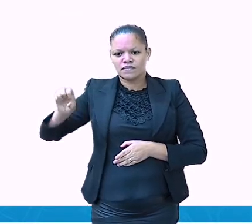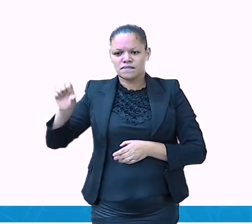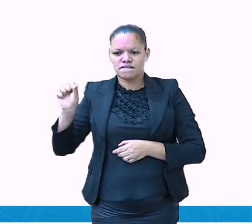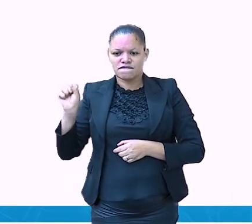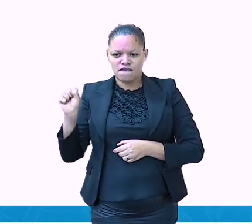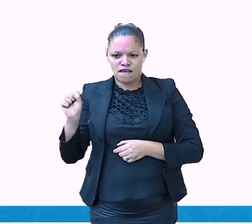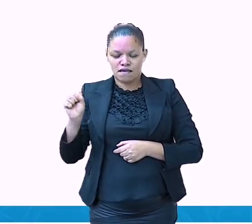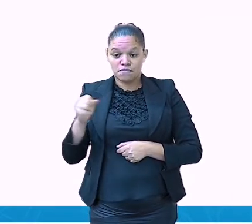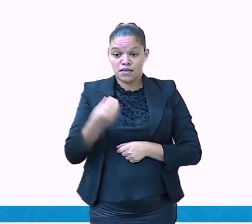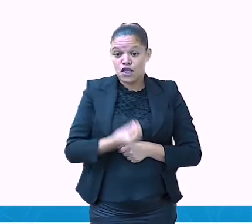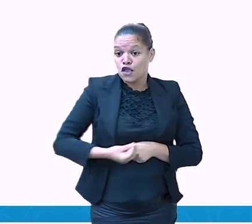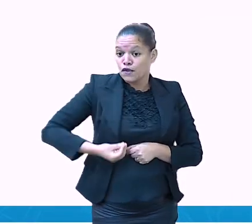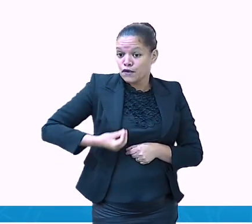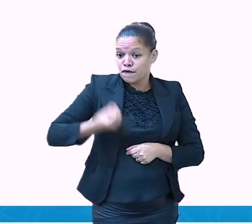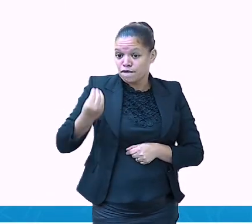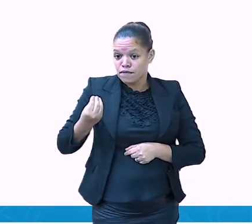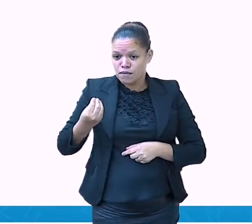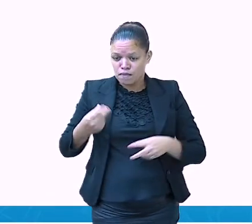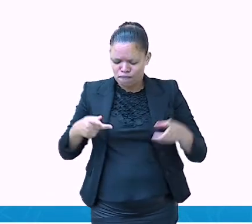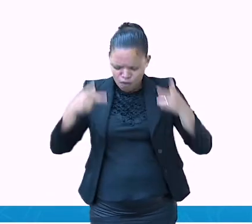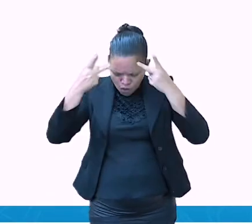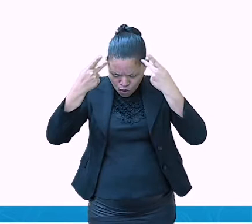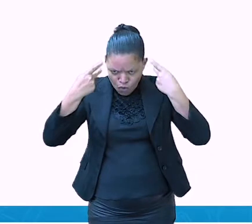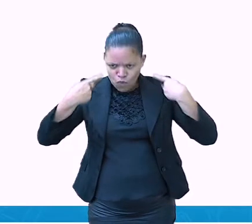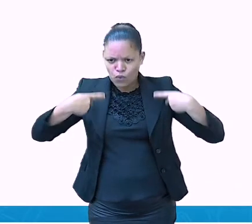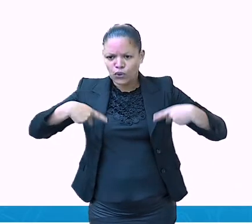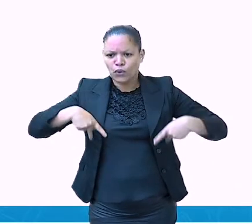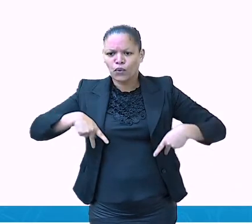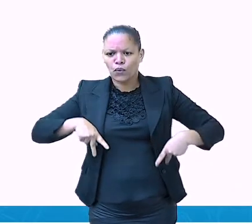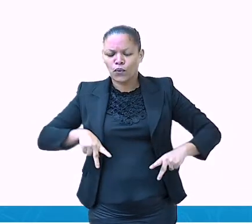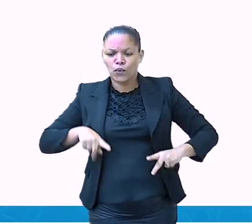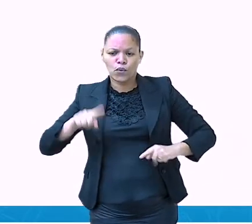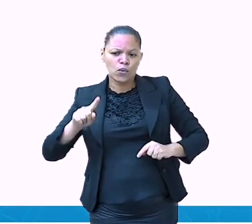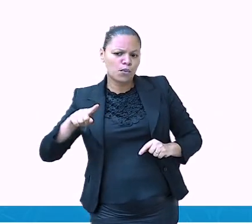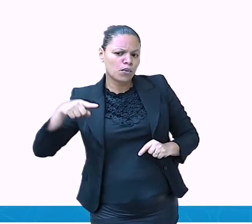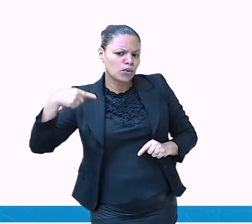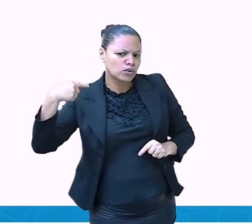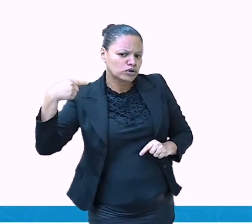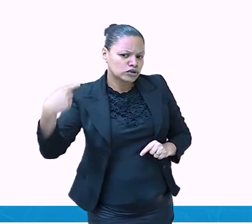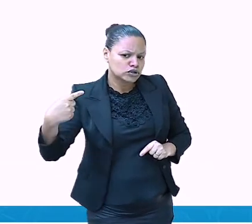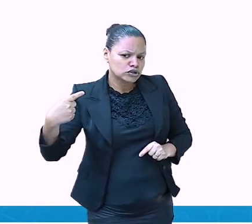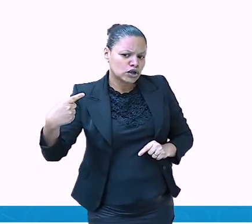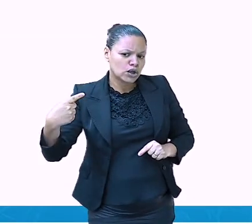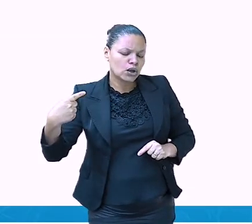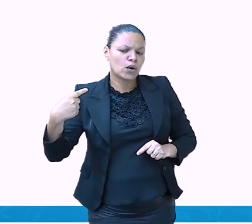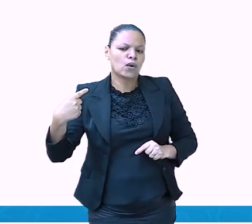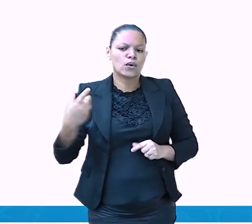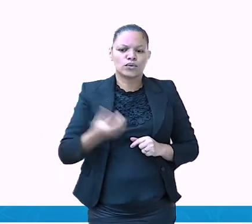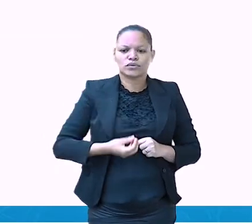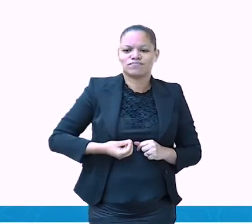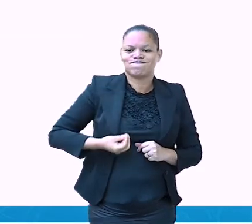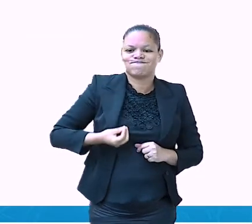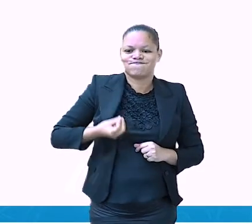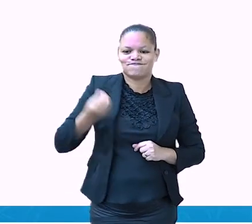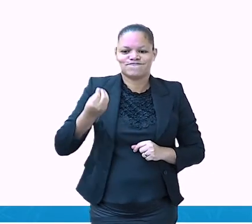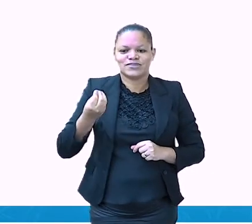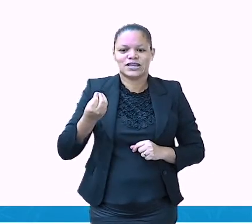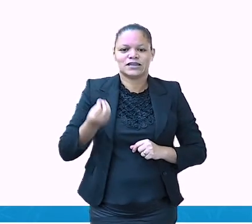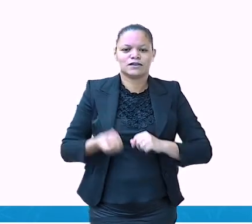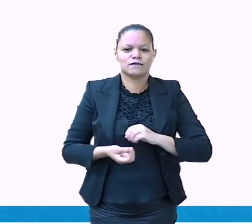os plateumintos, que são vermes chatos, né, planos, chamados